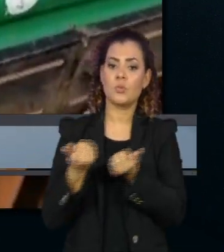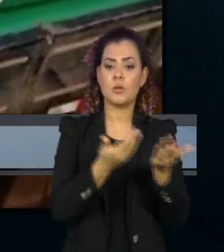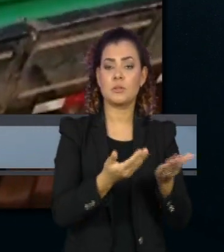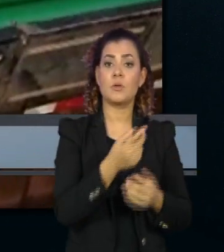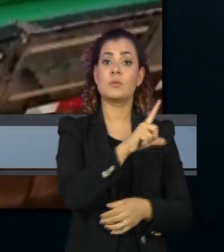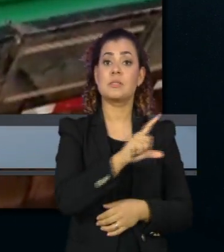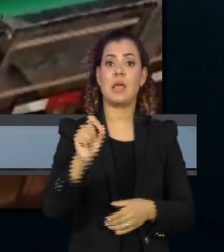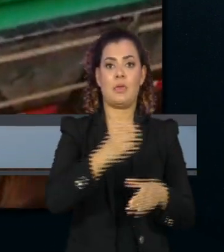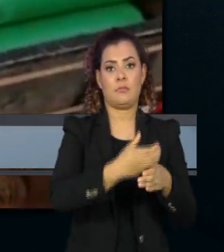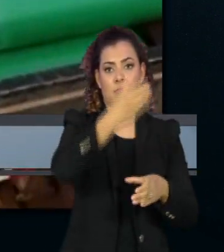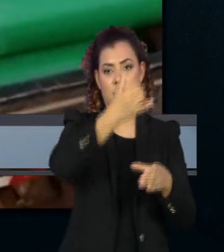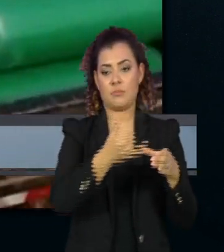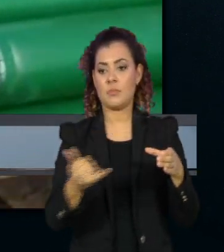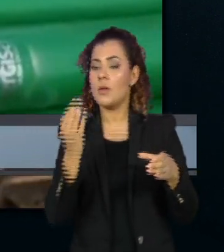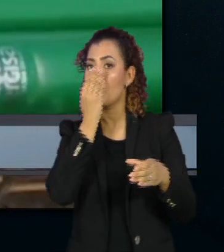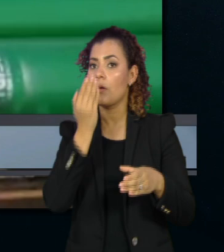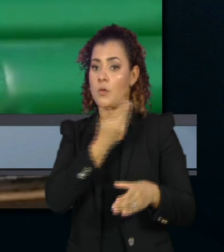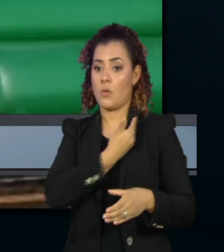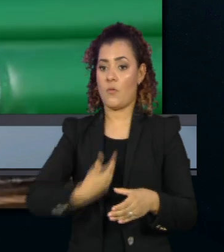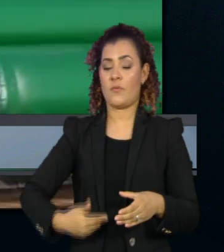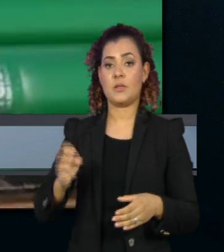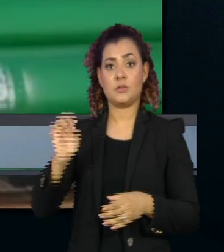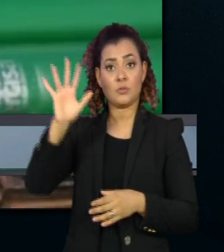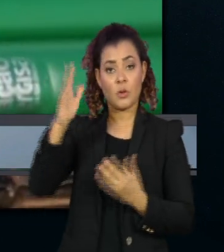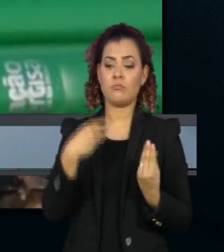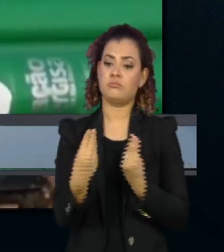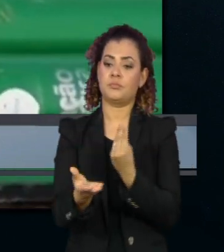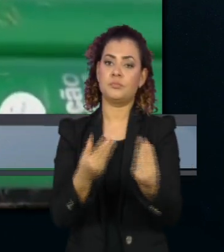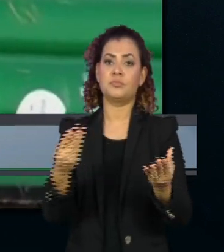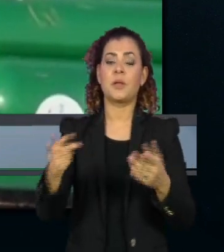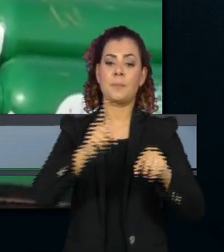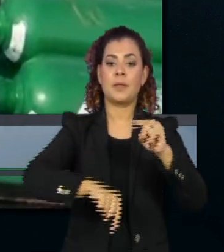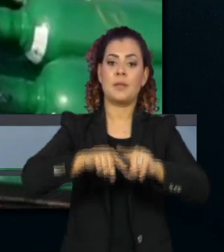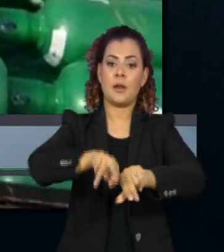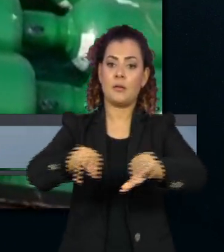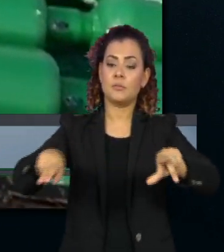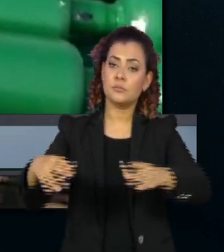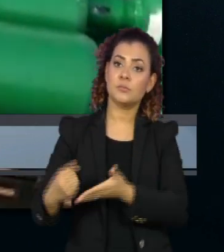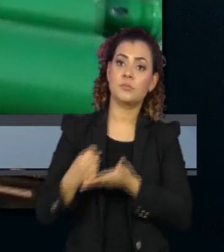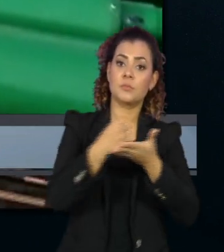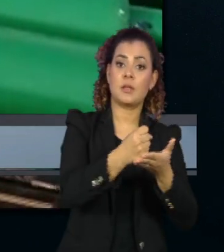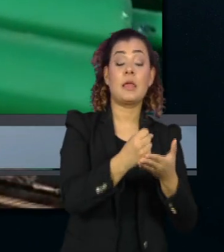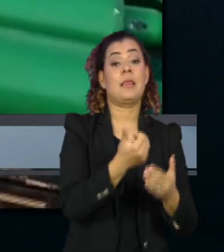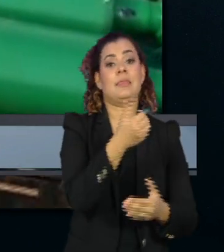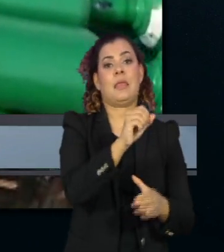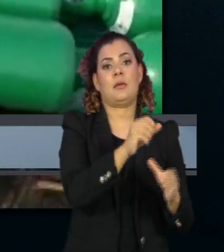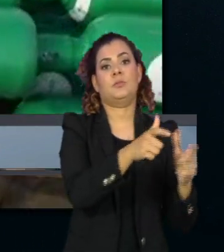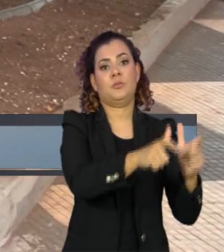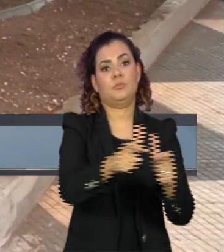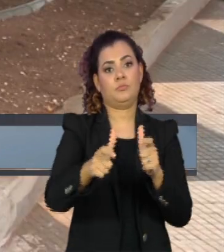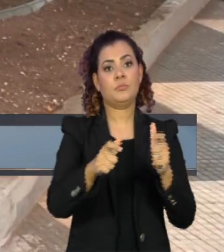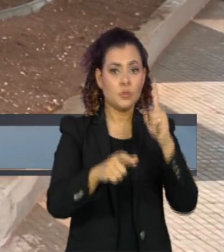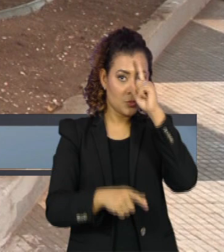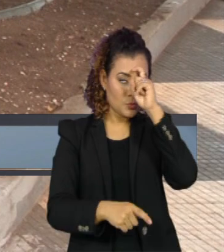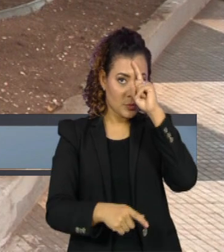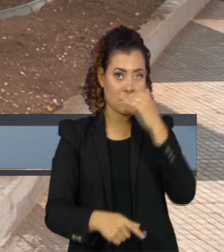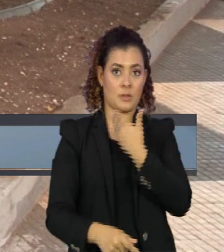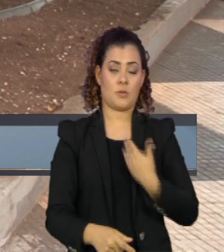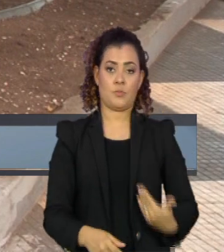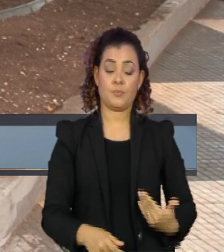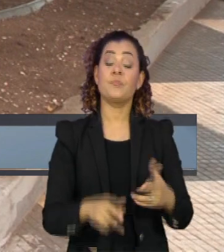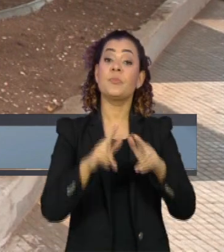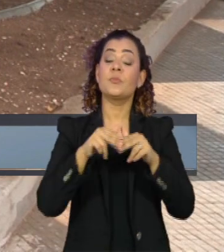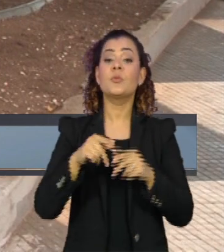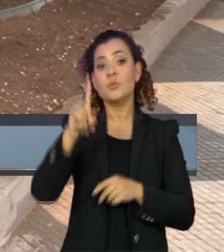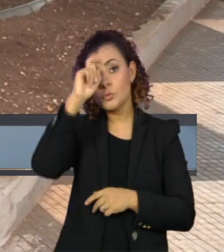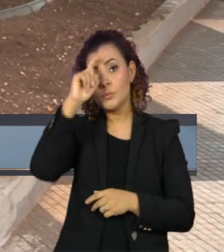100 cilindros ao governo estadual. Os insumos foram encaminhados para 10 unidades de saúde. No estado, a taxa